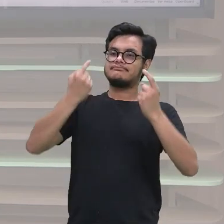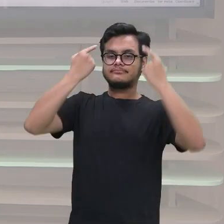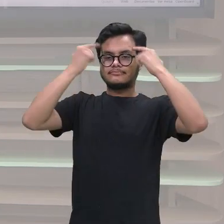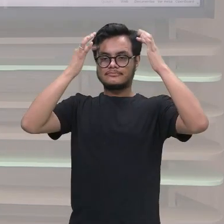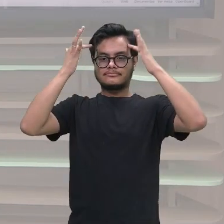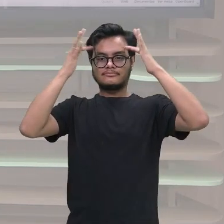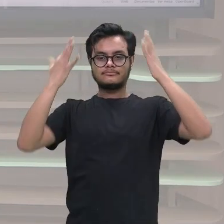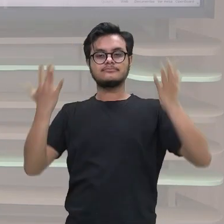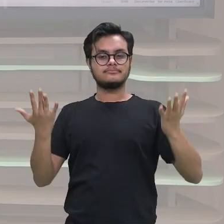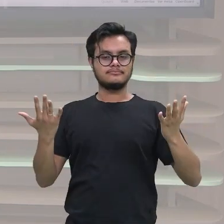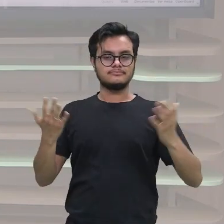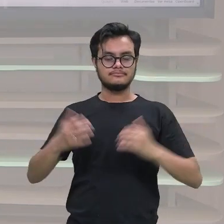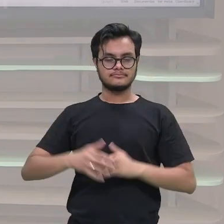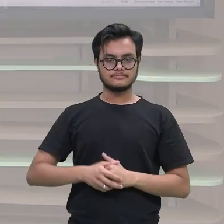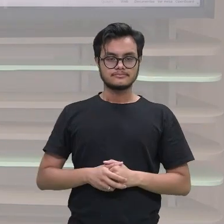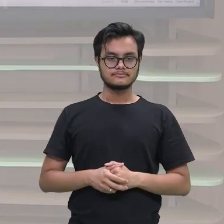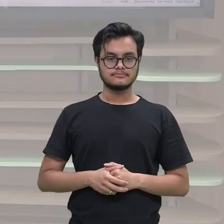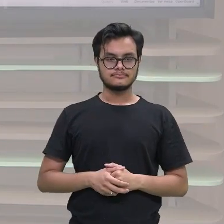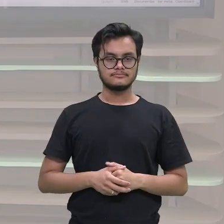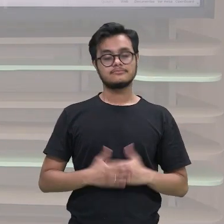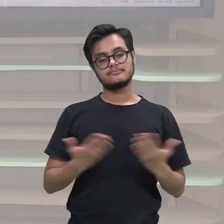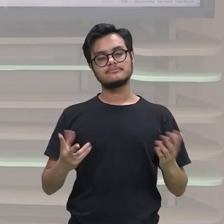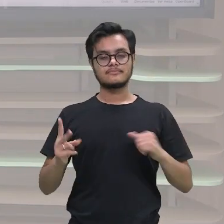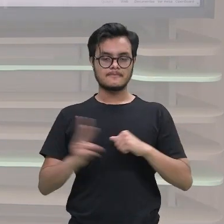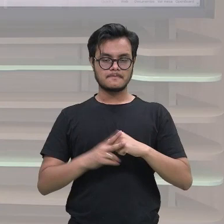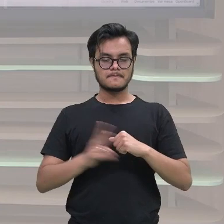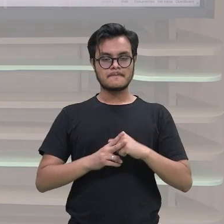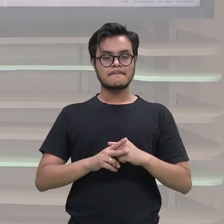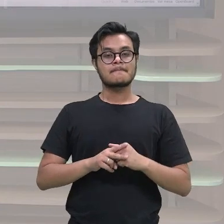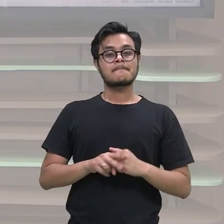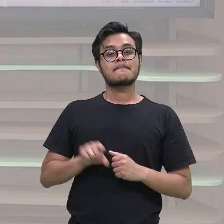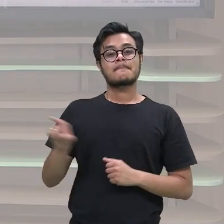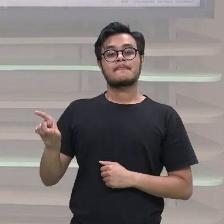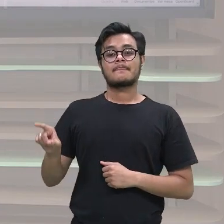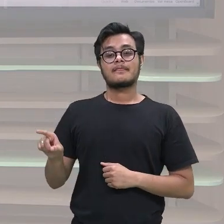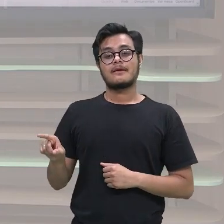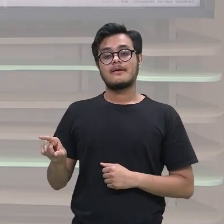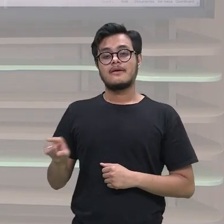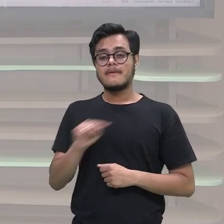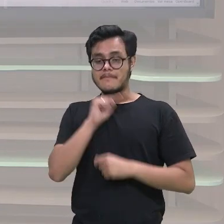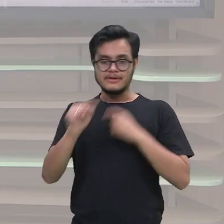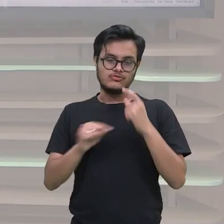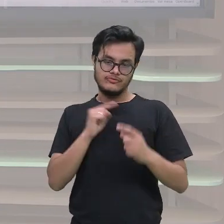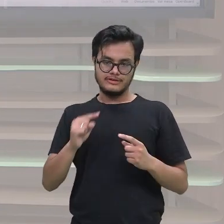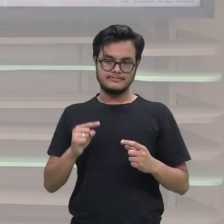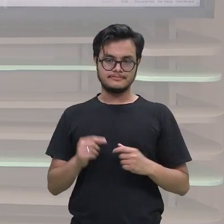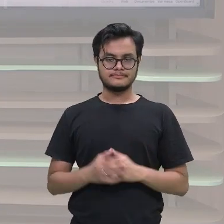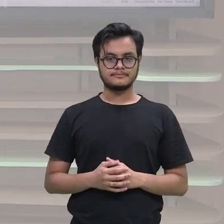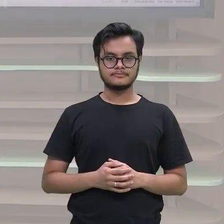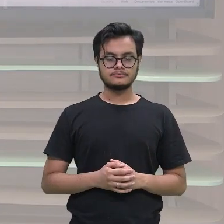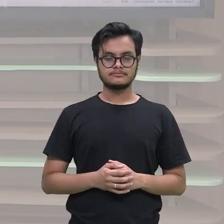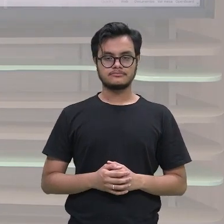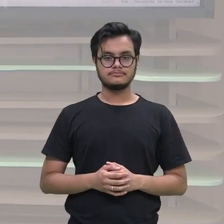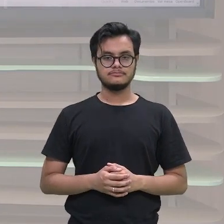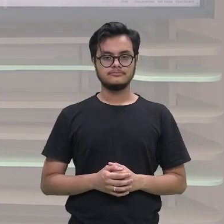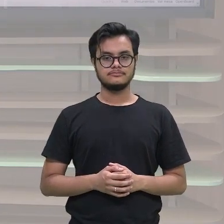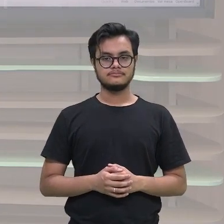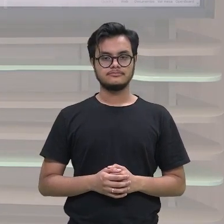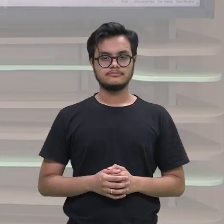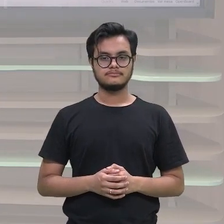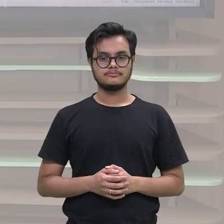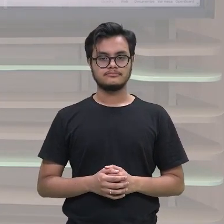uma suposição. Então, o verbo, nesse modo, ele muda, ele flexiona para indicar